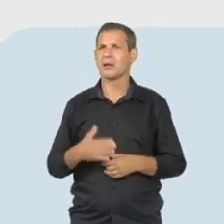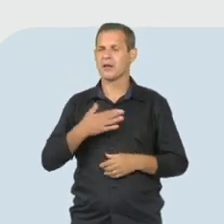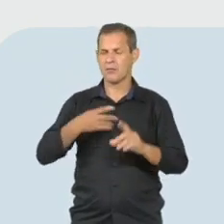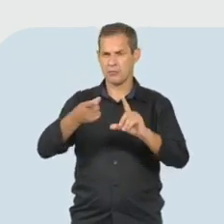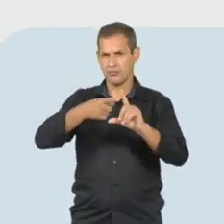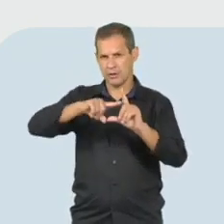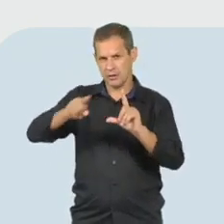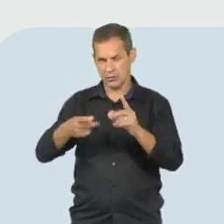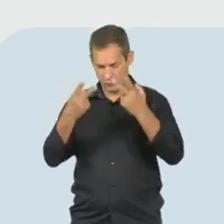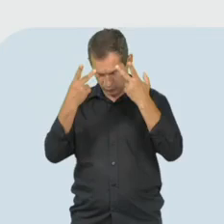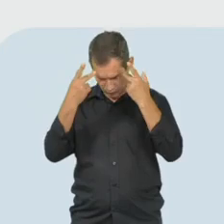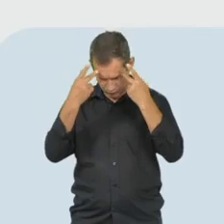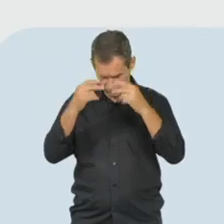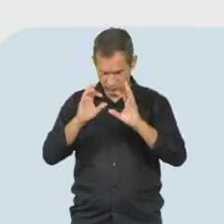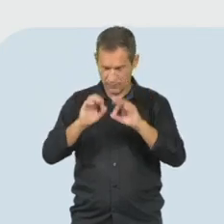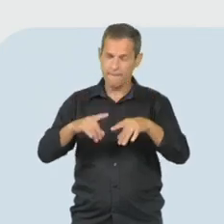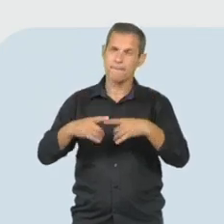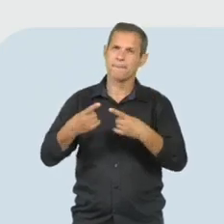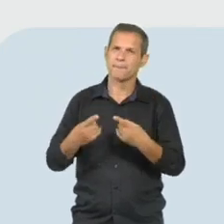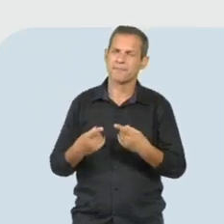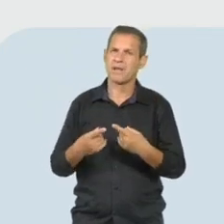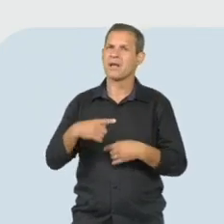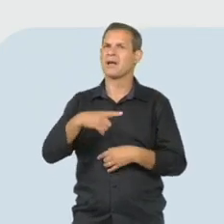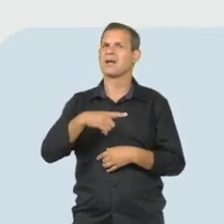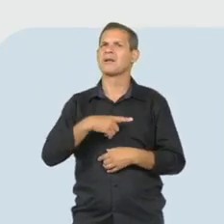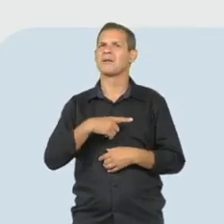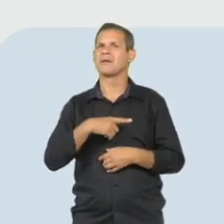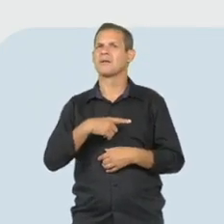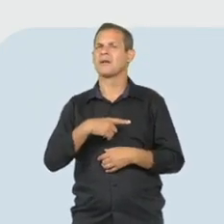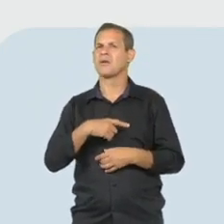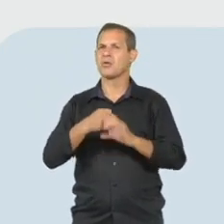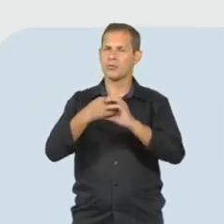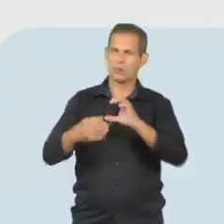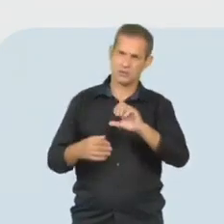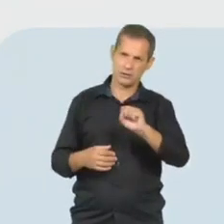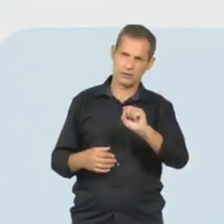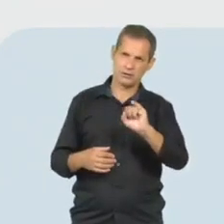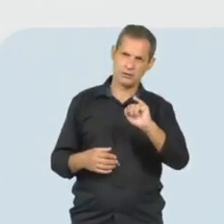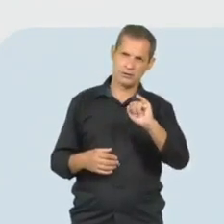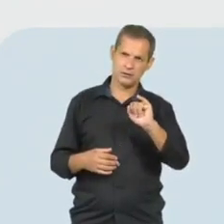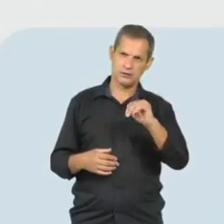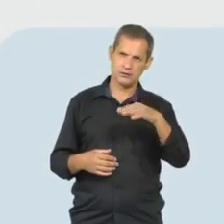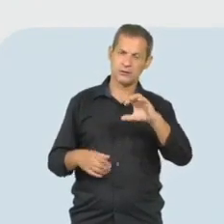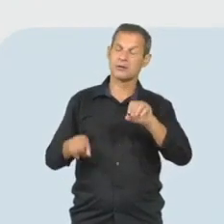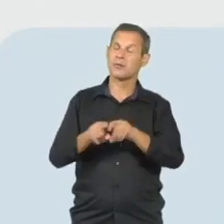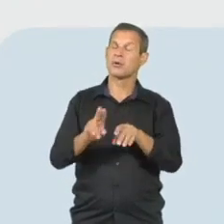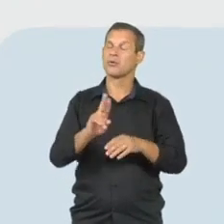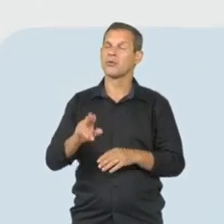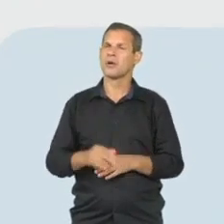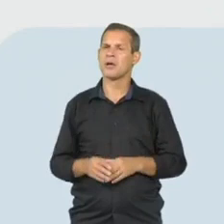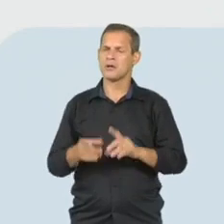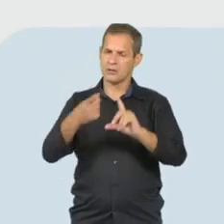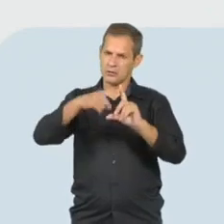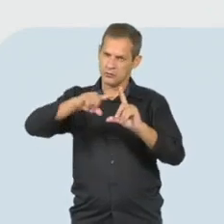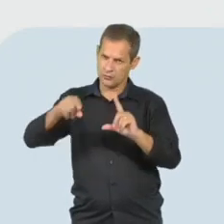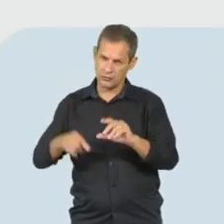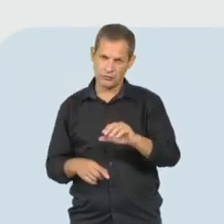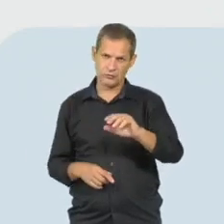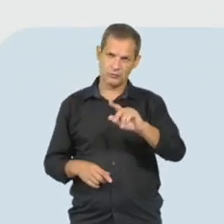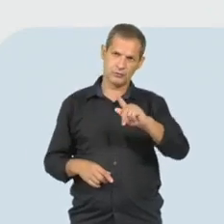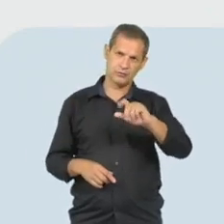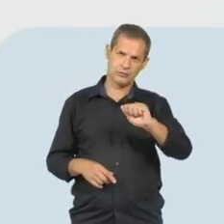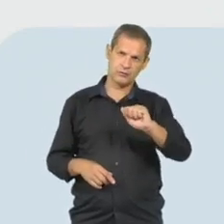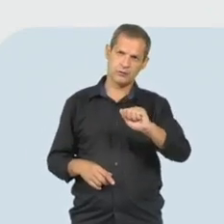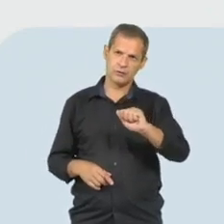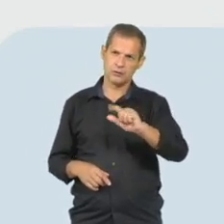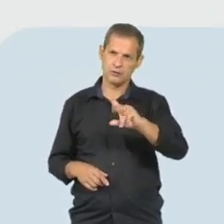curva normal. Ela tem um formato de sino, aqui, chamada de curva de Gauss também. Se eu tivesse que analisar isso aqui,